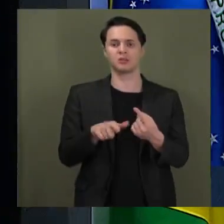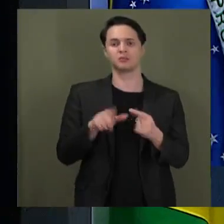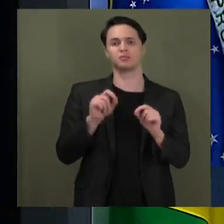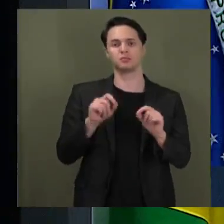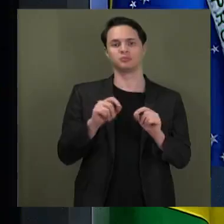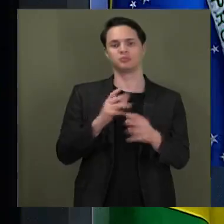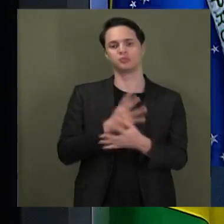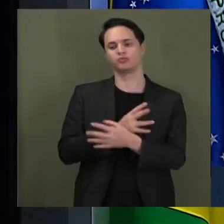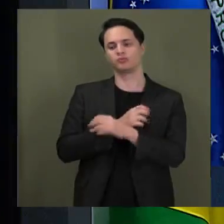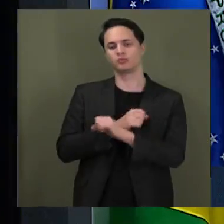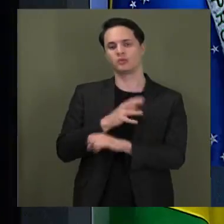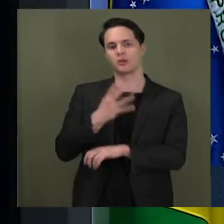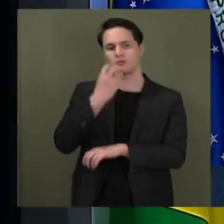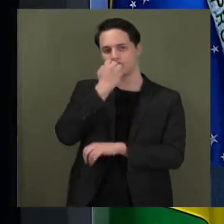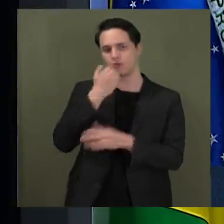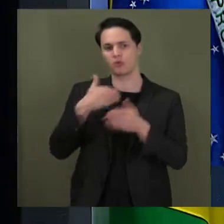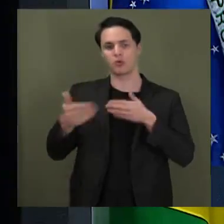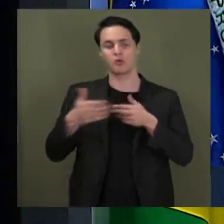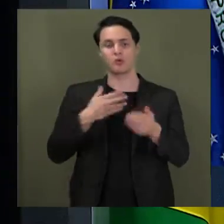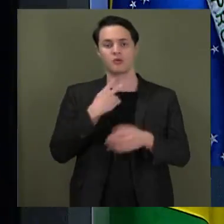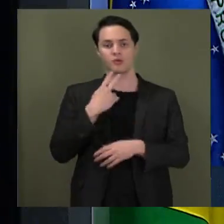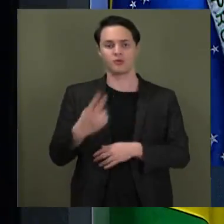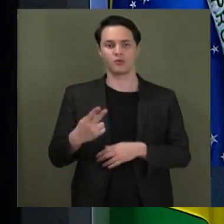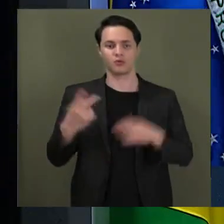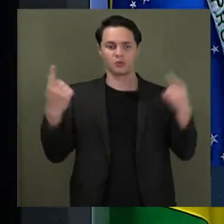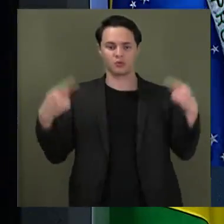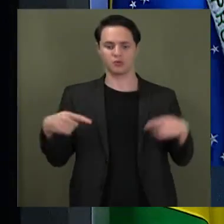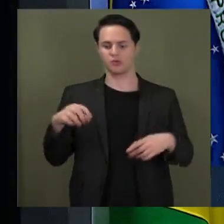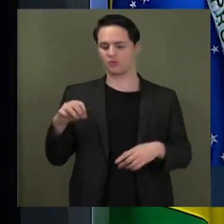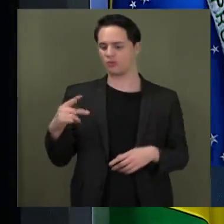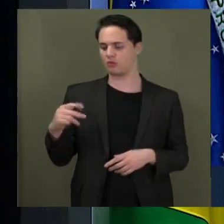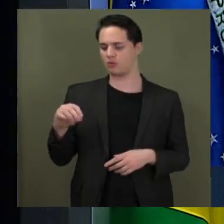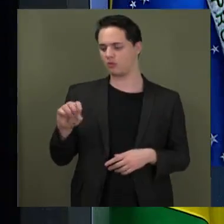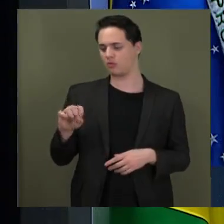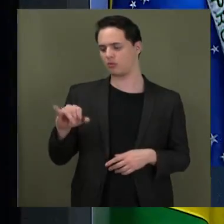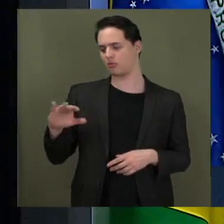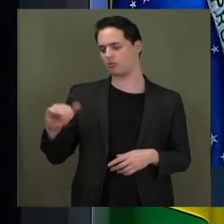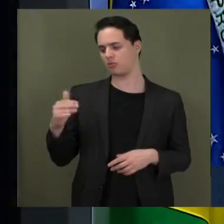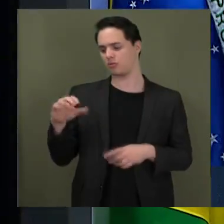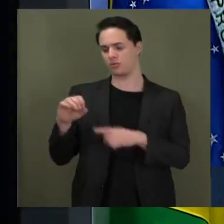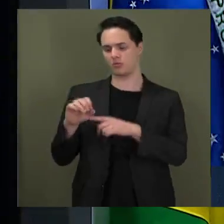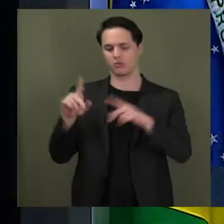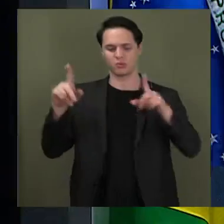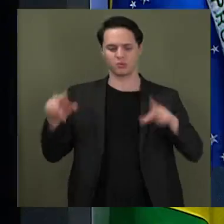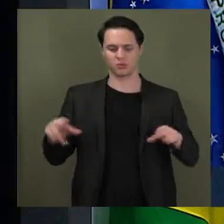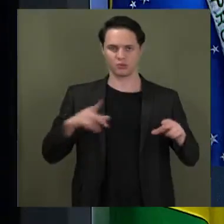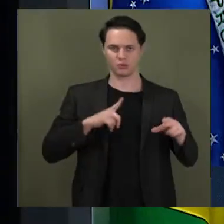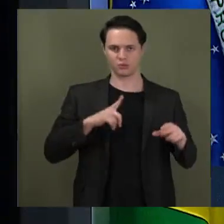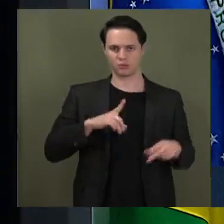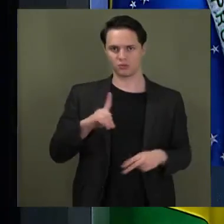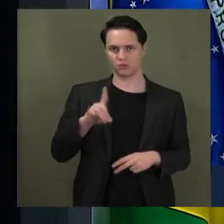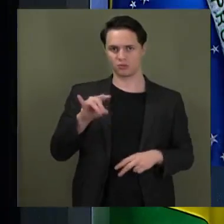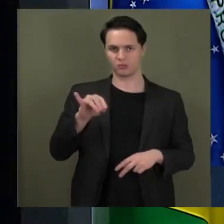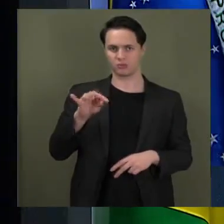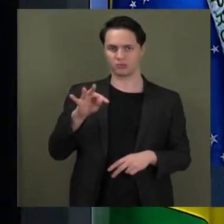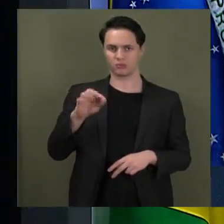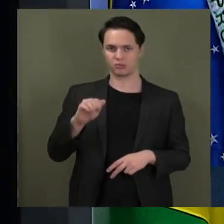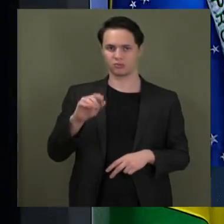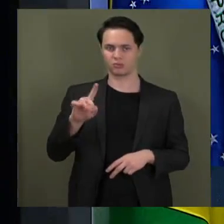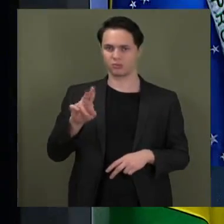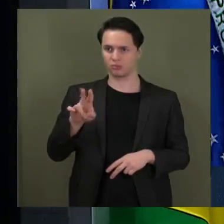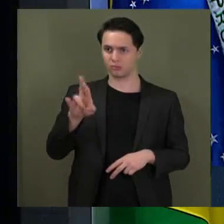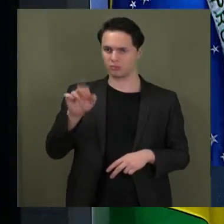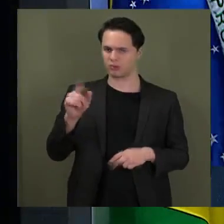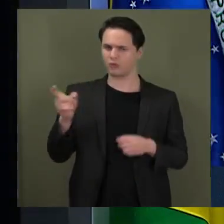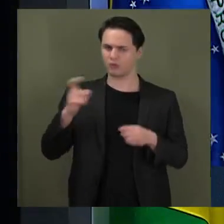calar qualquer voz da oposição, como fazem todas as ditaduras. Mas voltando ao Elon Musk, que é o